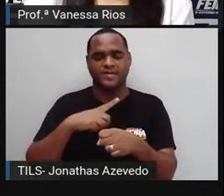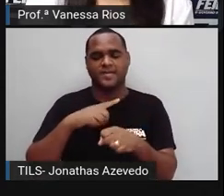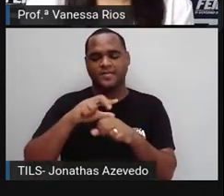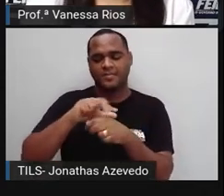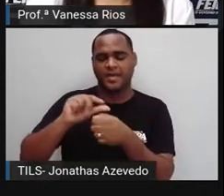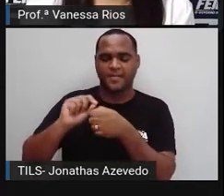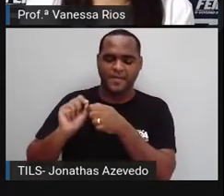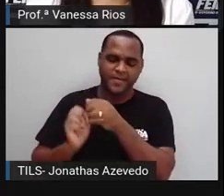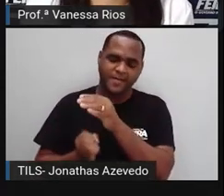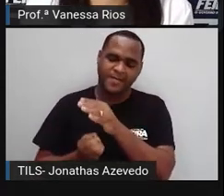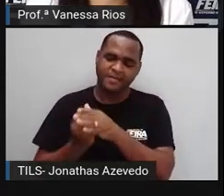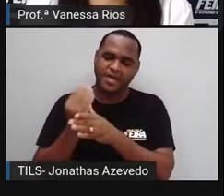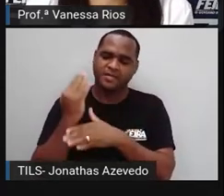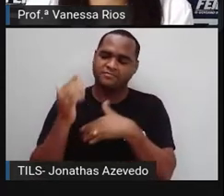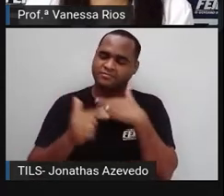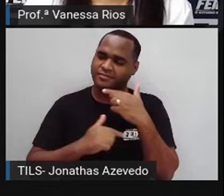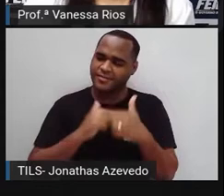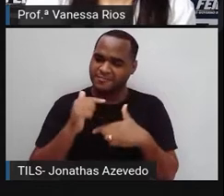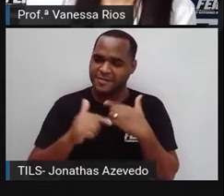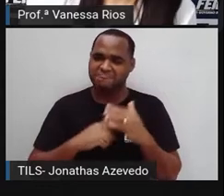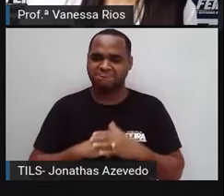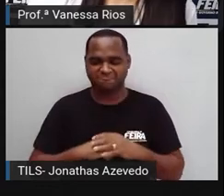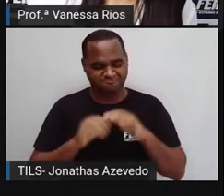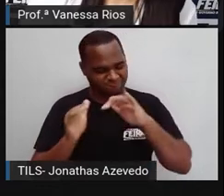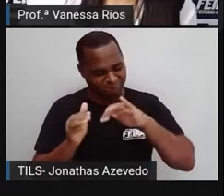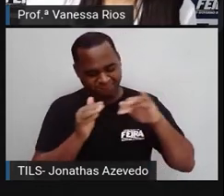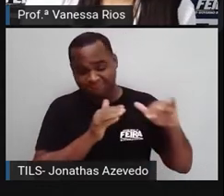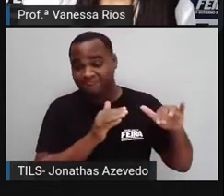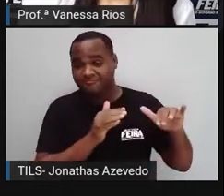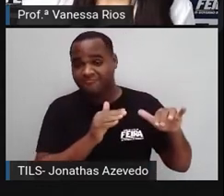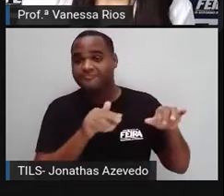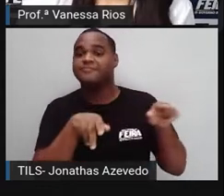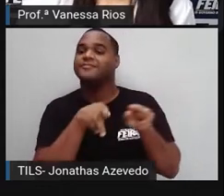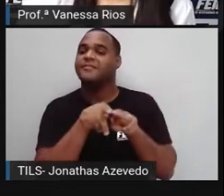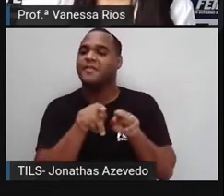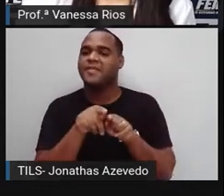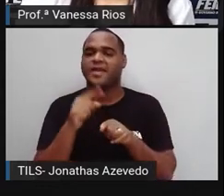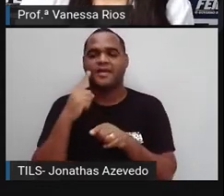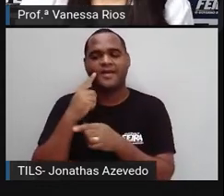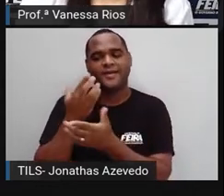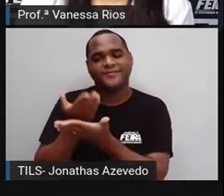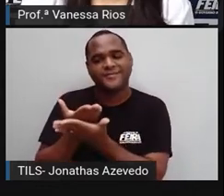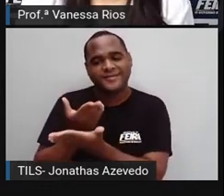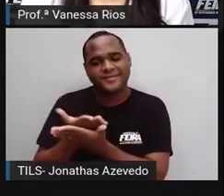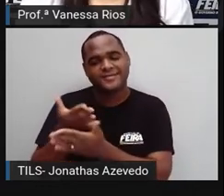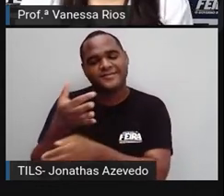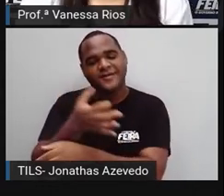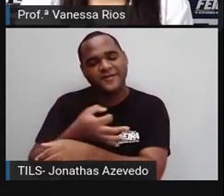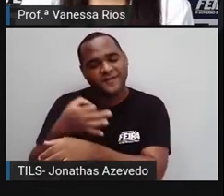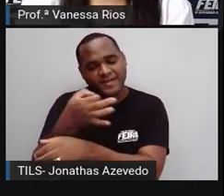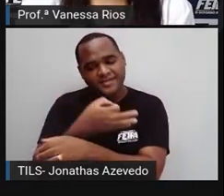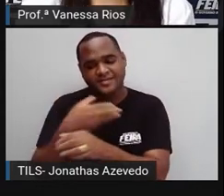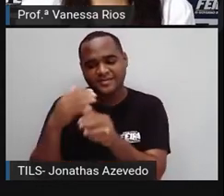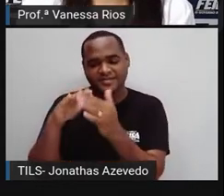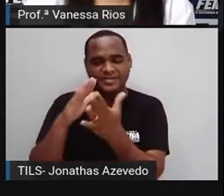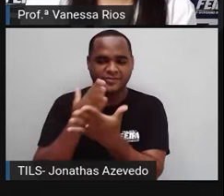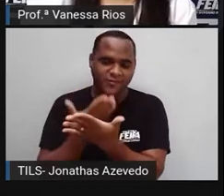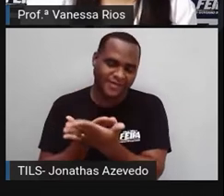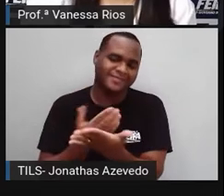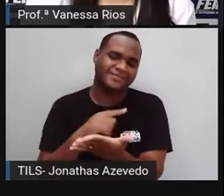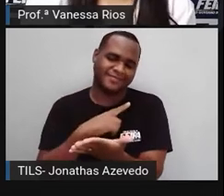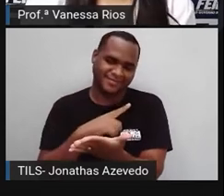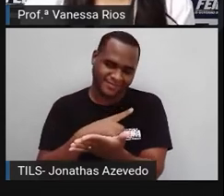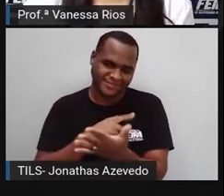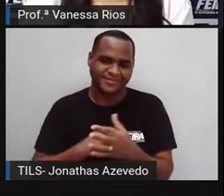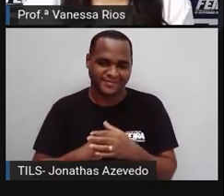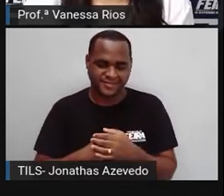laborais, as suas atividades de trabalho, e também as férias dos estudantes, as férias escolares, que é o